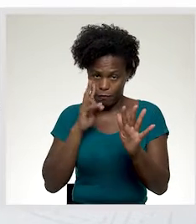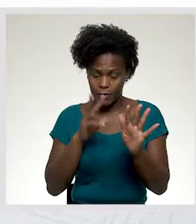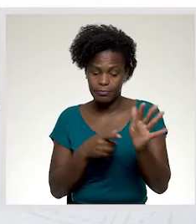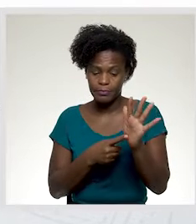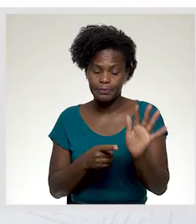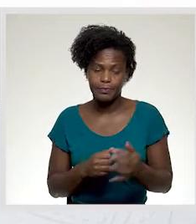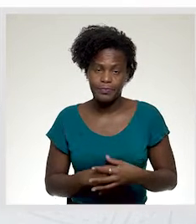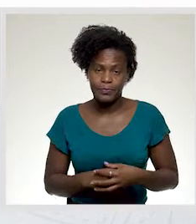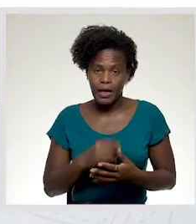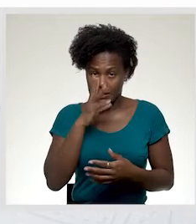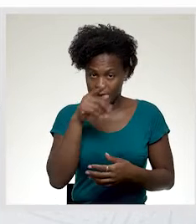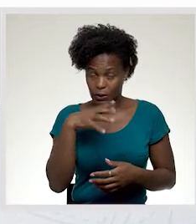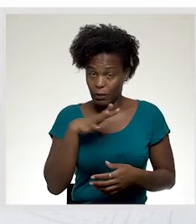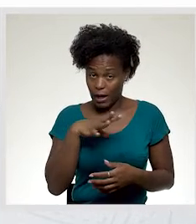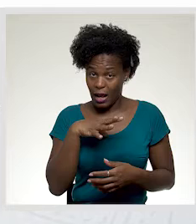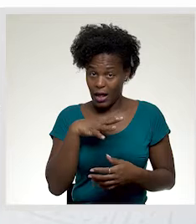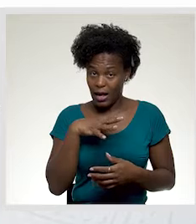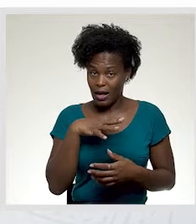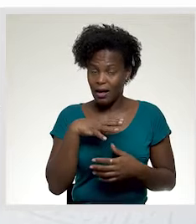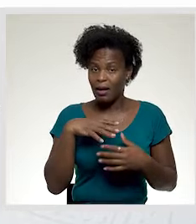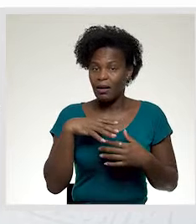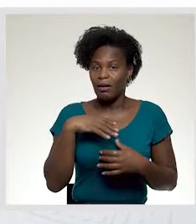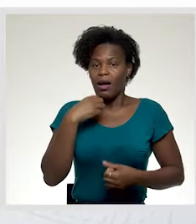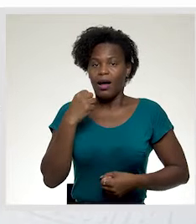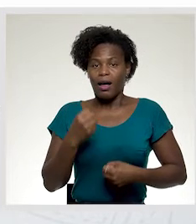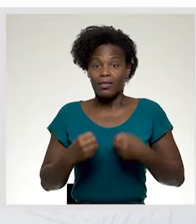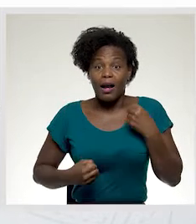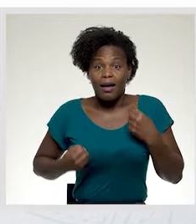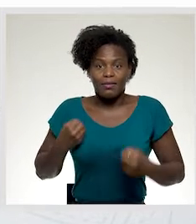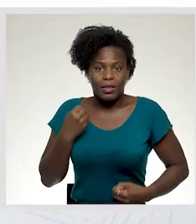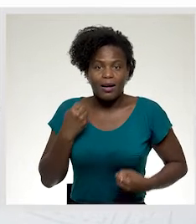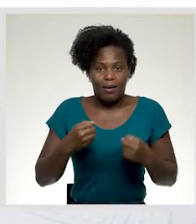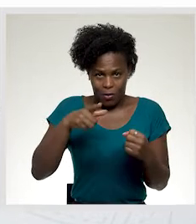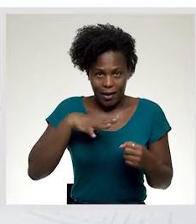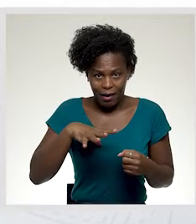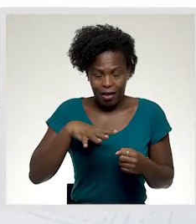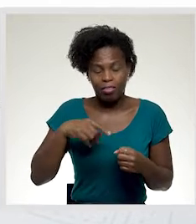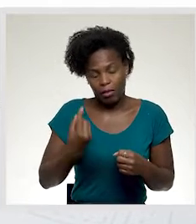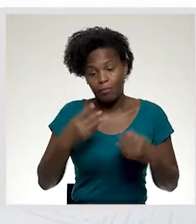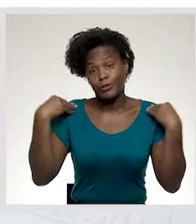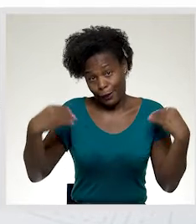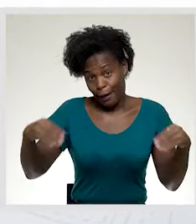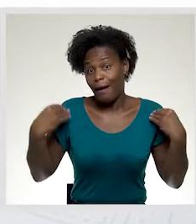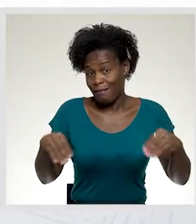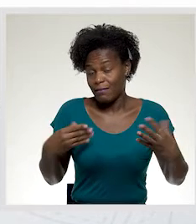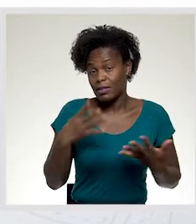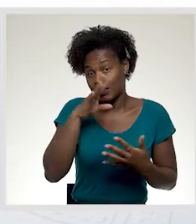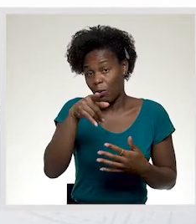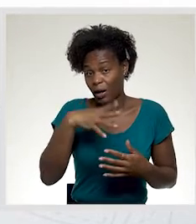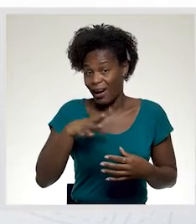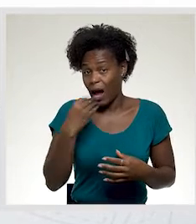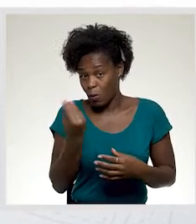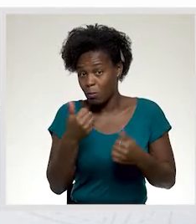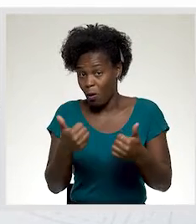Exemplos. Se queres ser atleta, deves treinar. Se queres ser bom aluno,